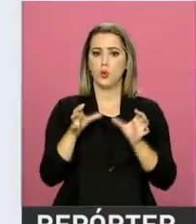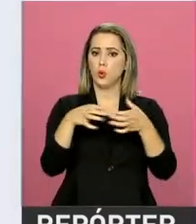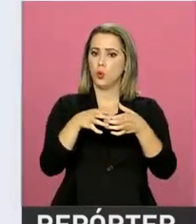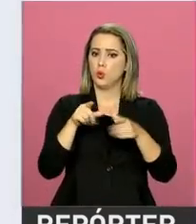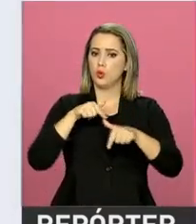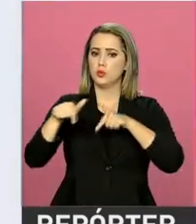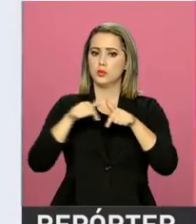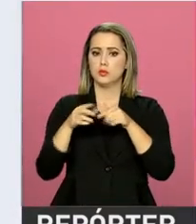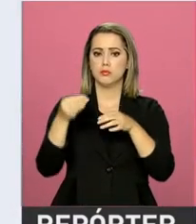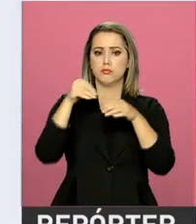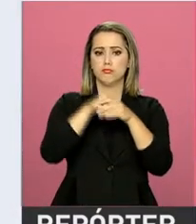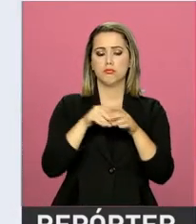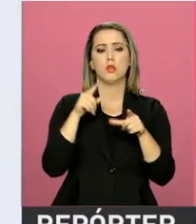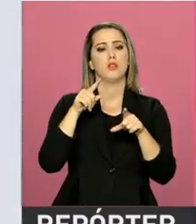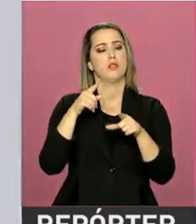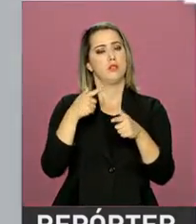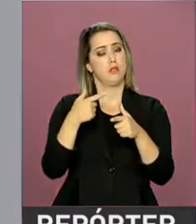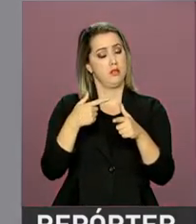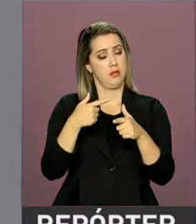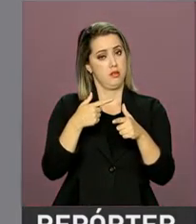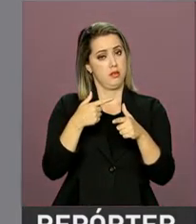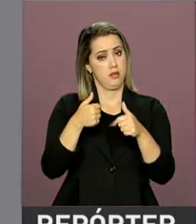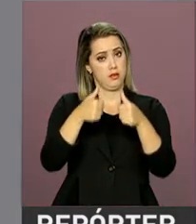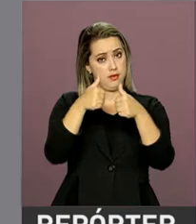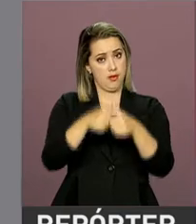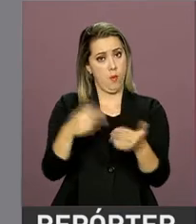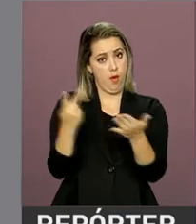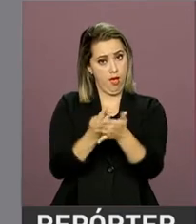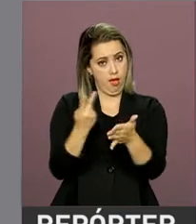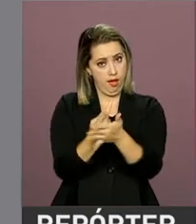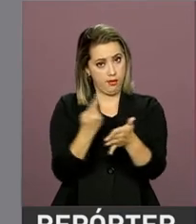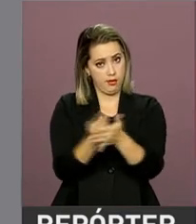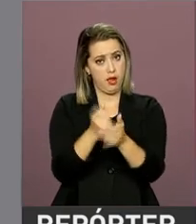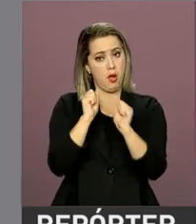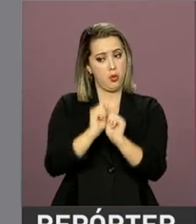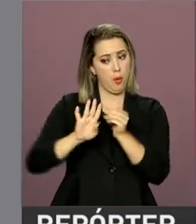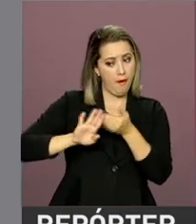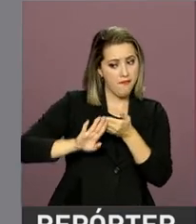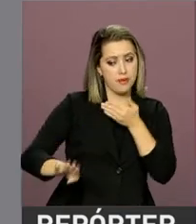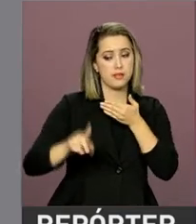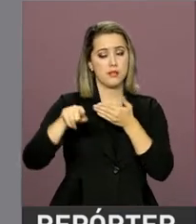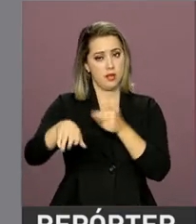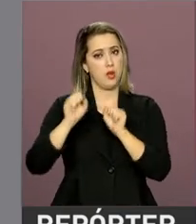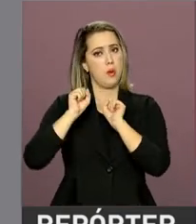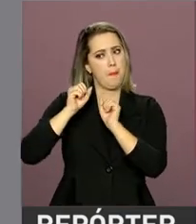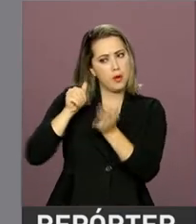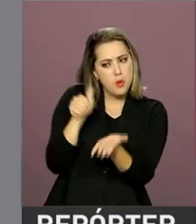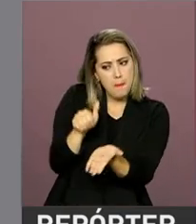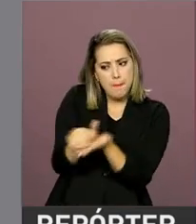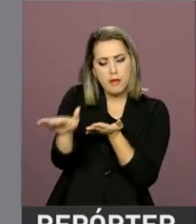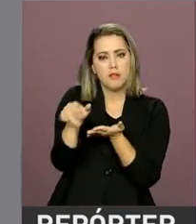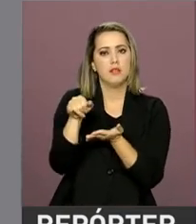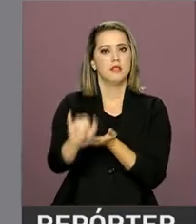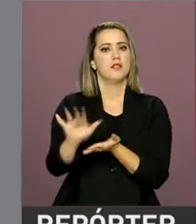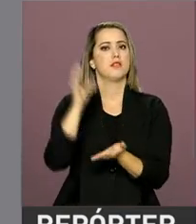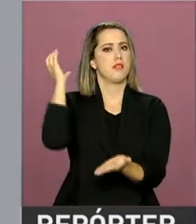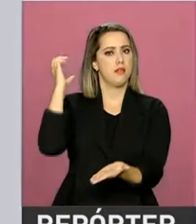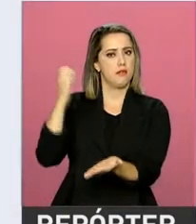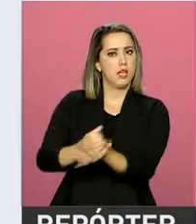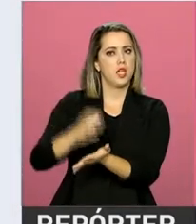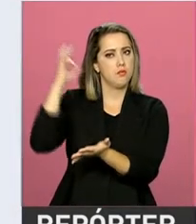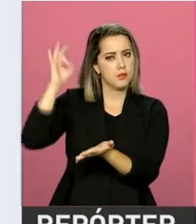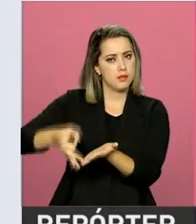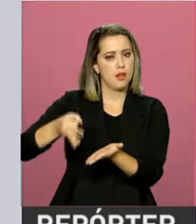envolvidos em irregularidades serão afastados e que poderão ser exonerados dos cargos públicos caso o crime seja